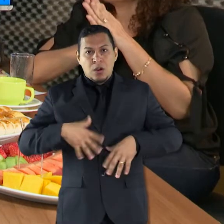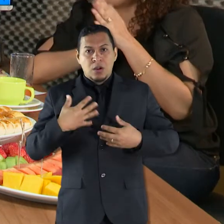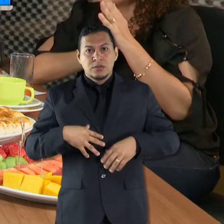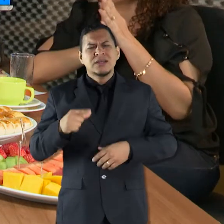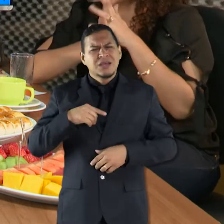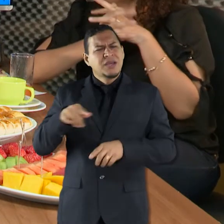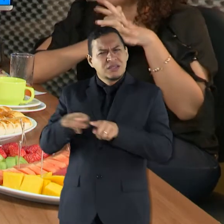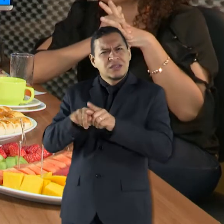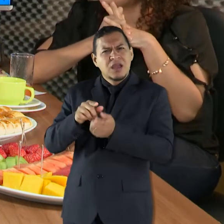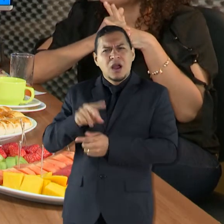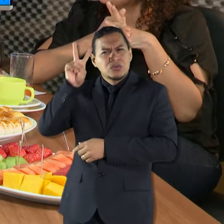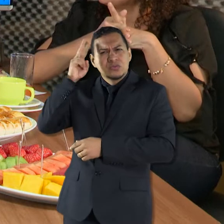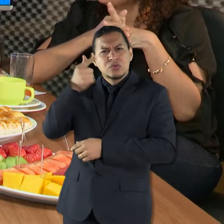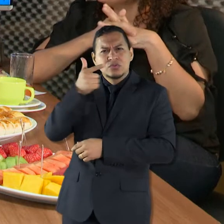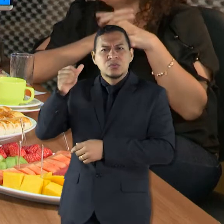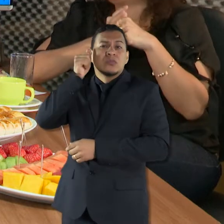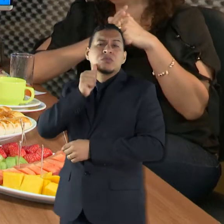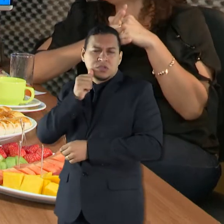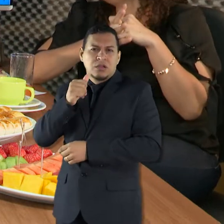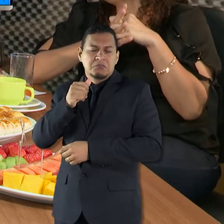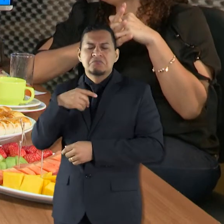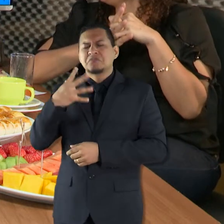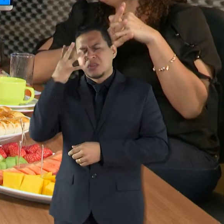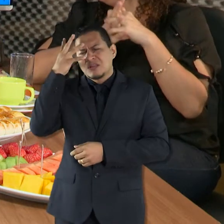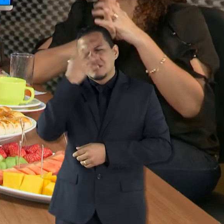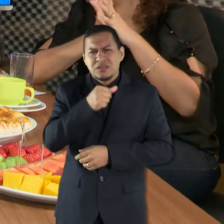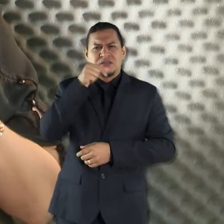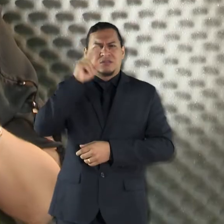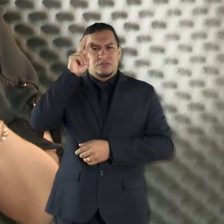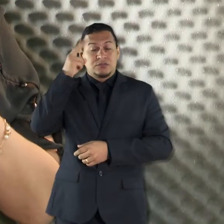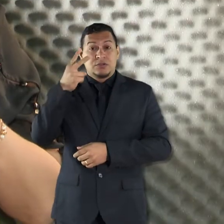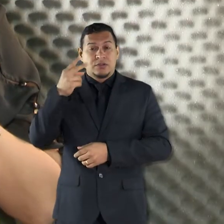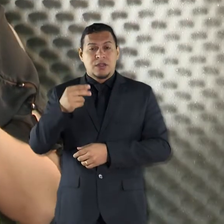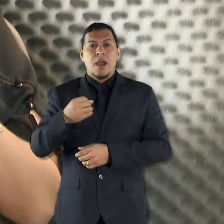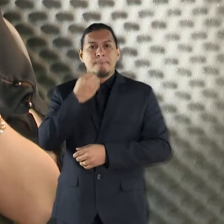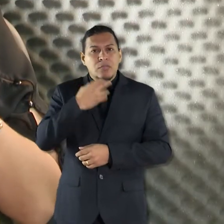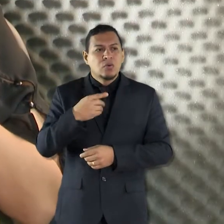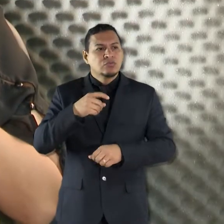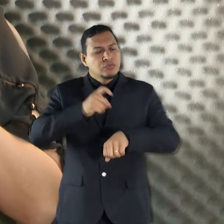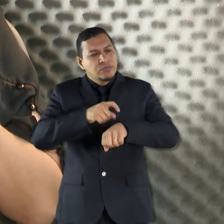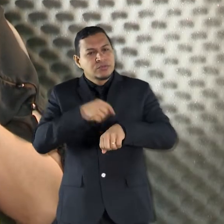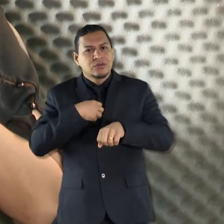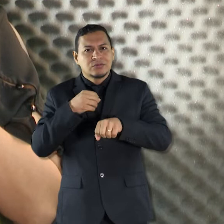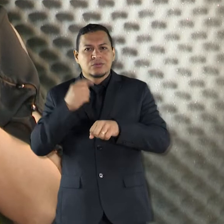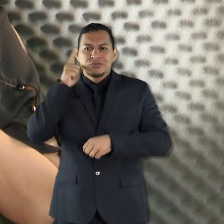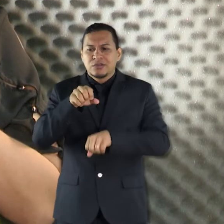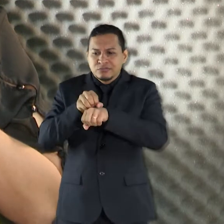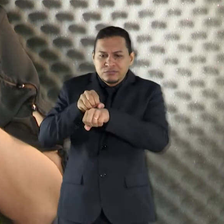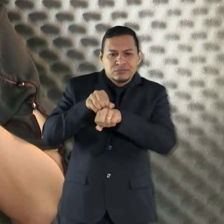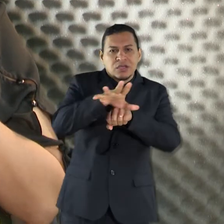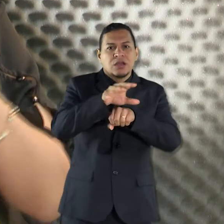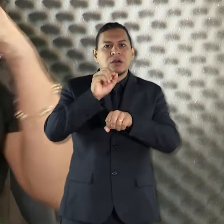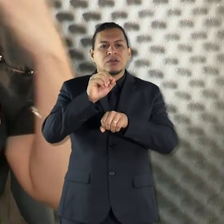linda, tinha a sua história e a história de outra moça lá, né? Muito linda aquela história, ó. É muito bom quando as pessoas, elas conseguem compartilhar isso,